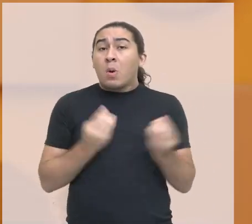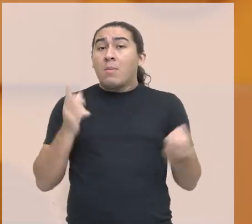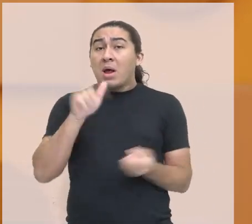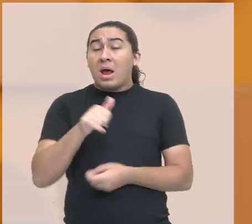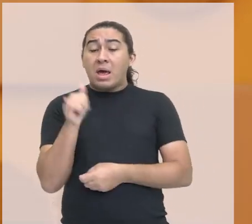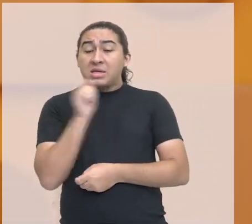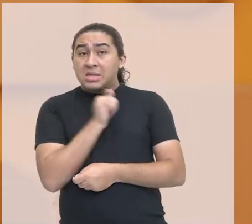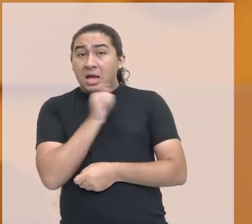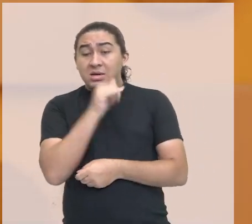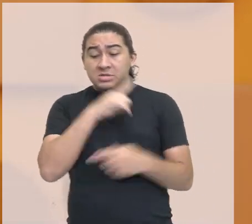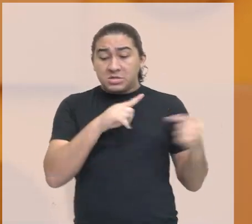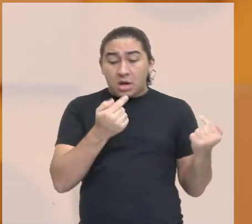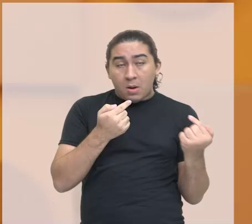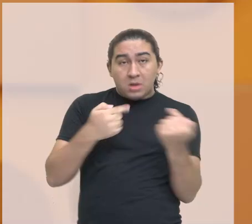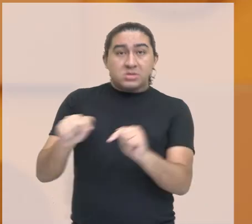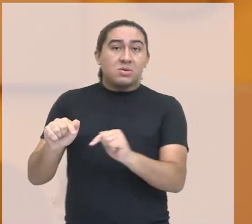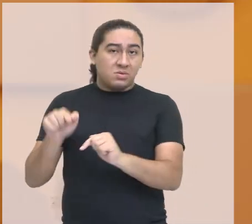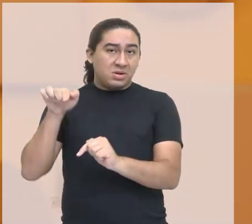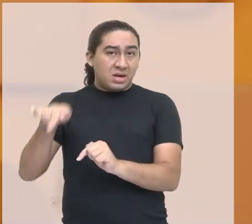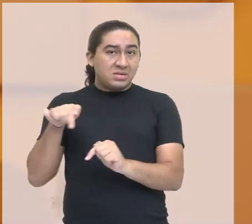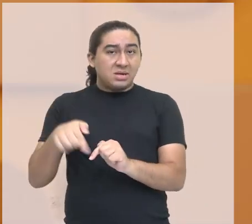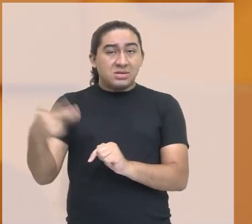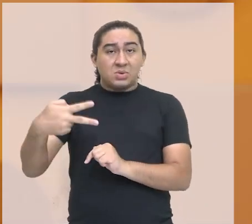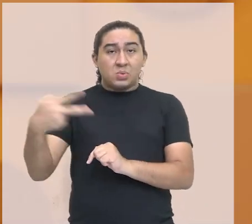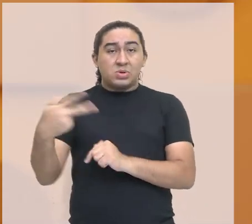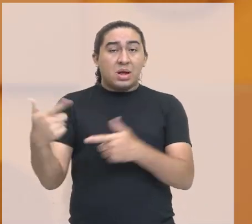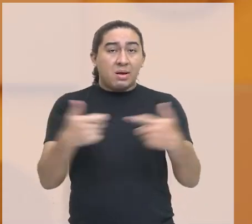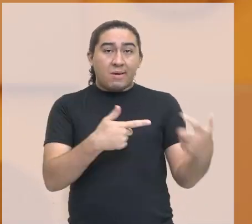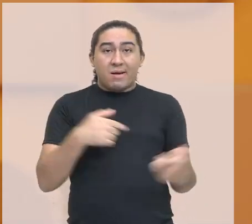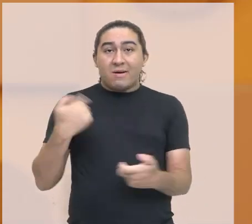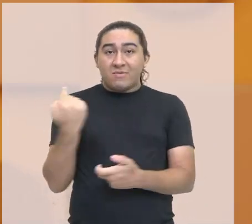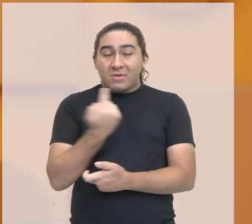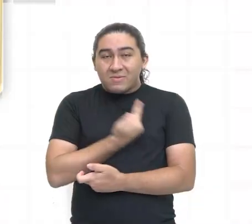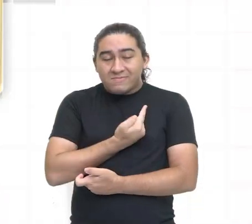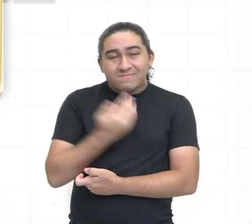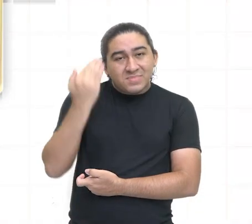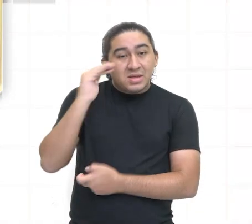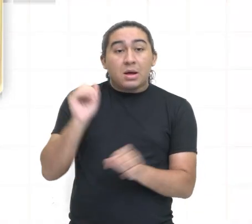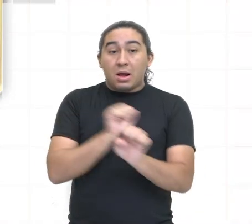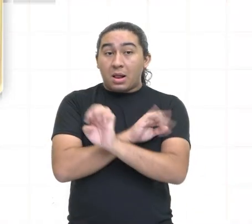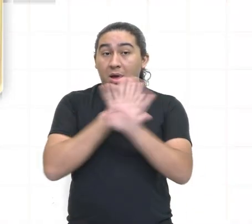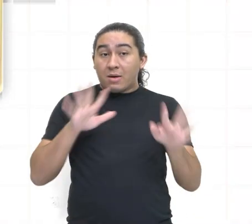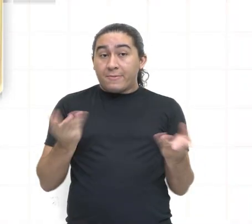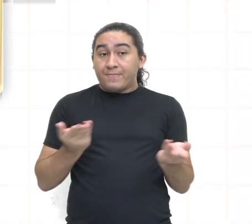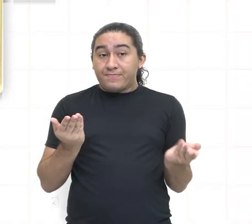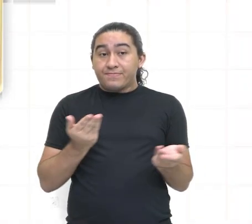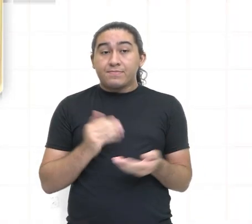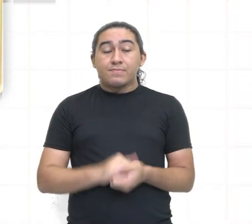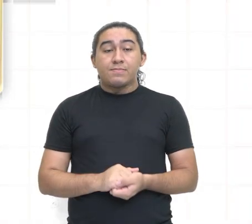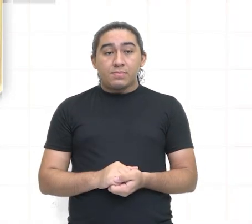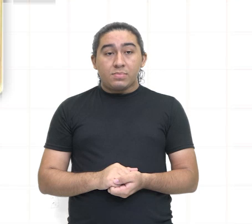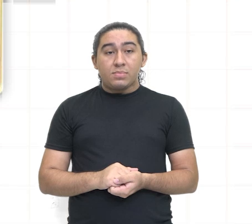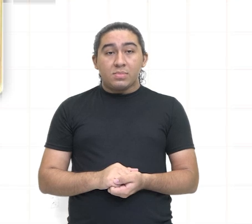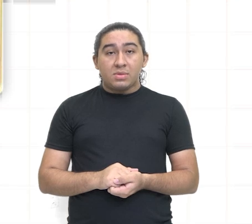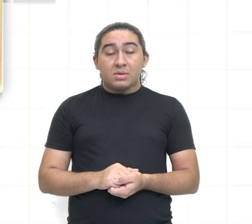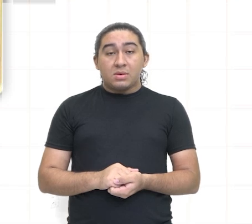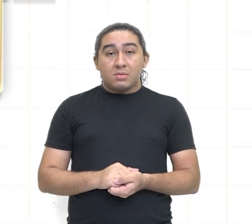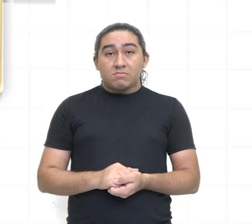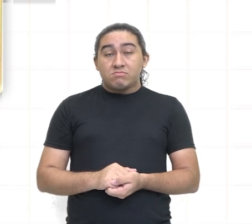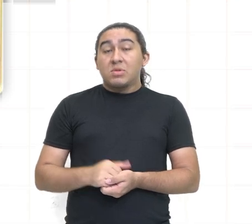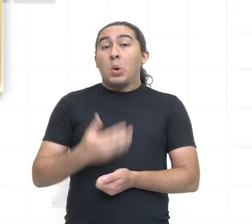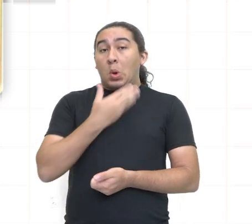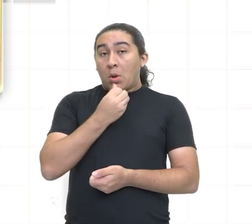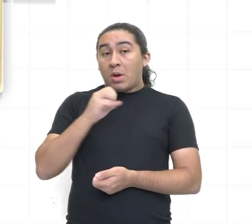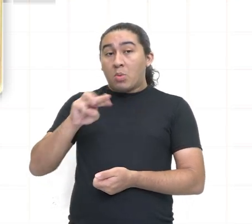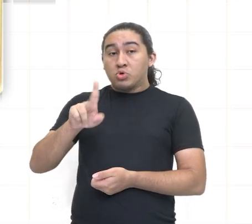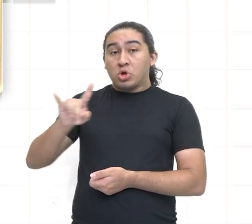estava agindo na Segunda Guerra Mundial? Vamos ao texto para entender um pouquinho mais. Vamos lá, galera. Mussolini, percebendo